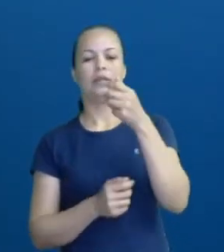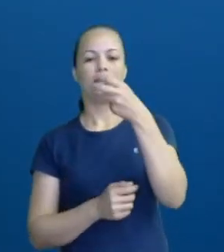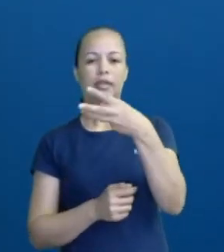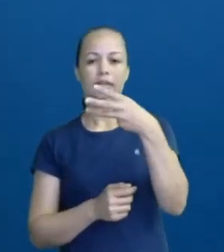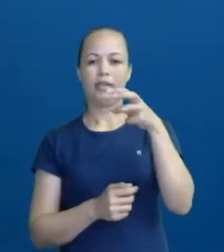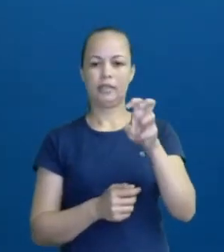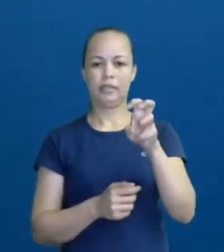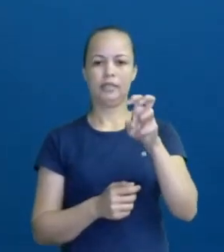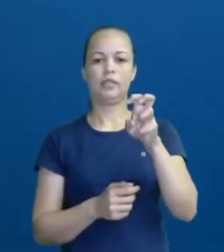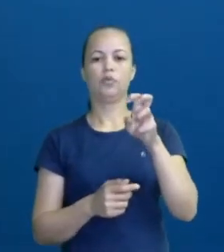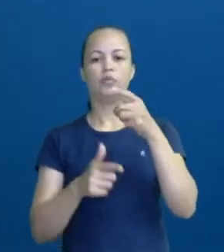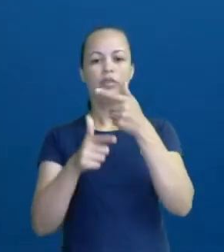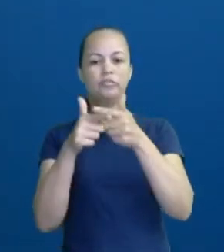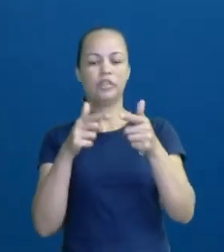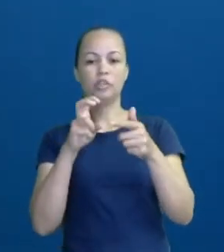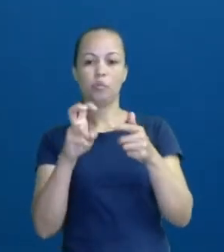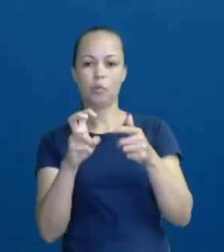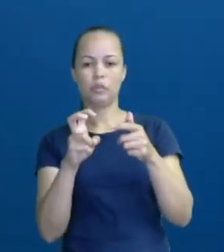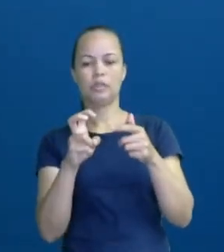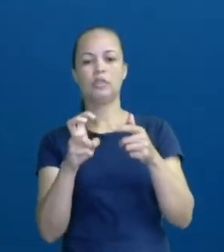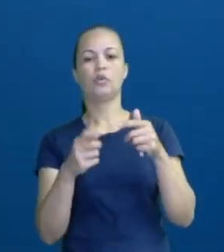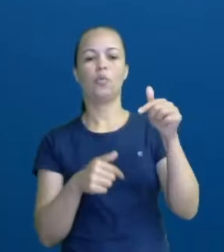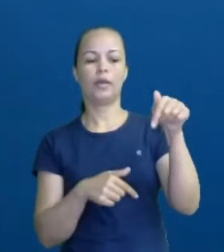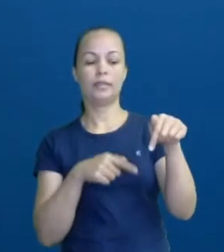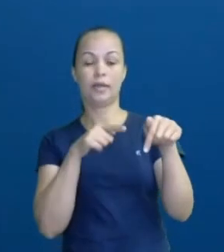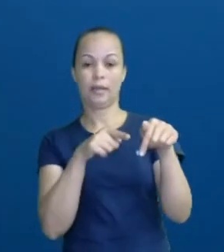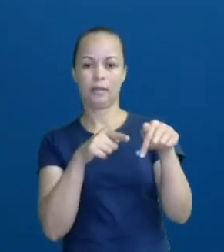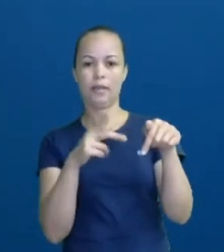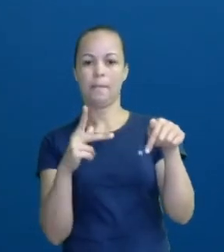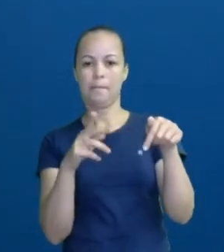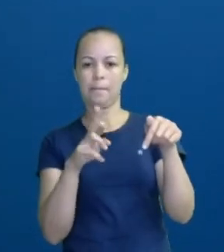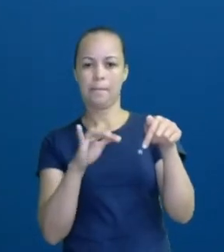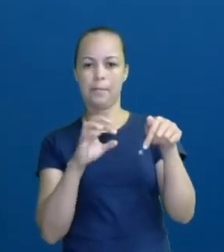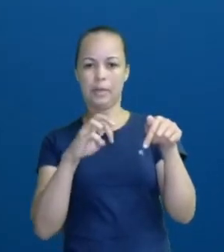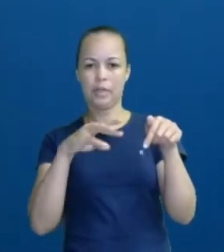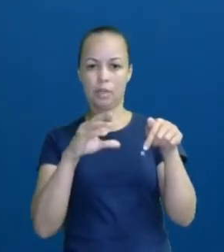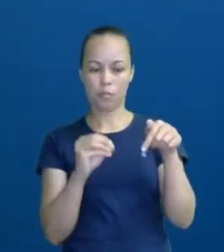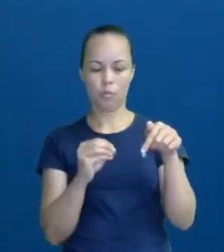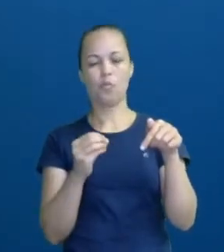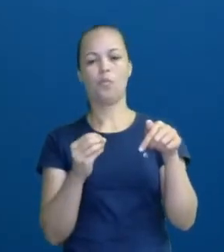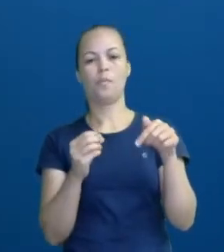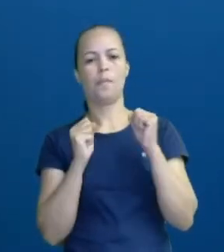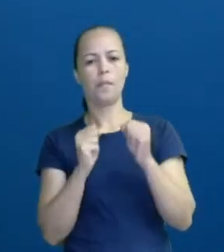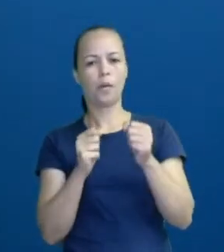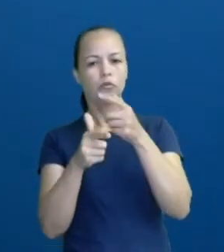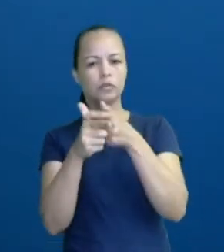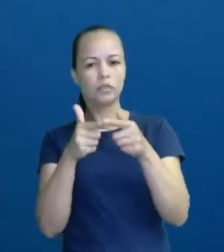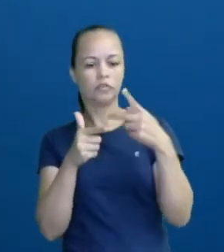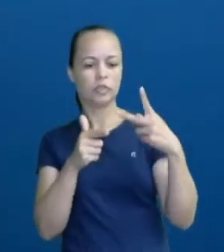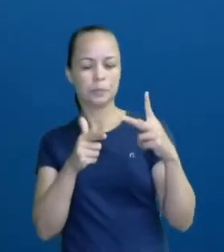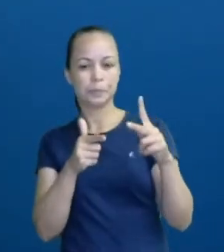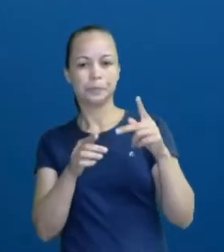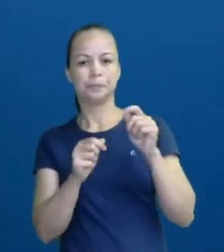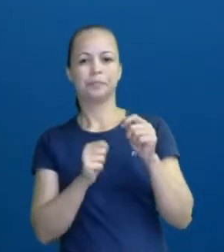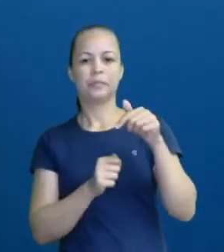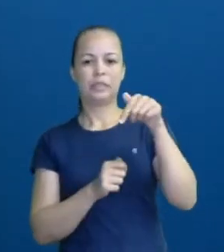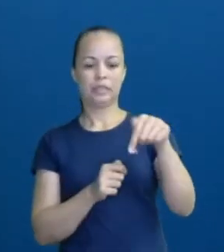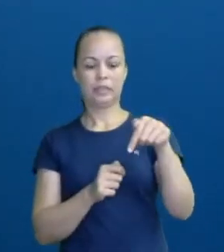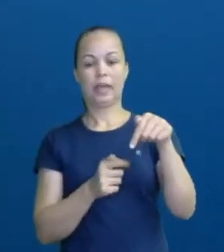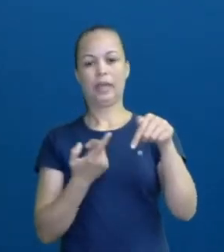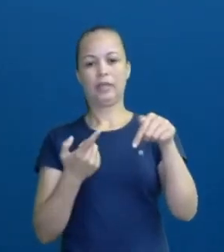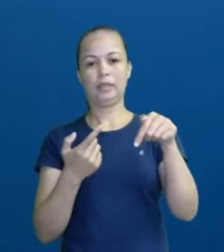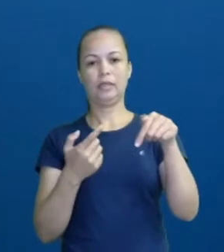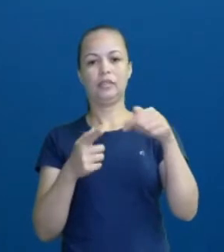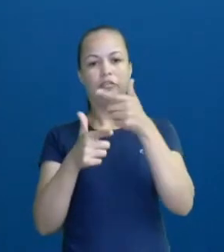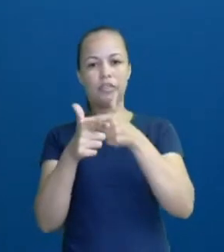35 dividido por 5, 7. 7 é número primo, só posso dividir por ele mesmo. Vou usar o 7, a resposta é